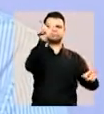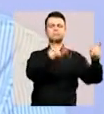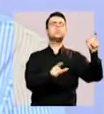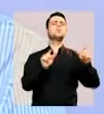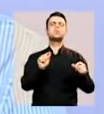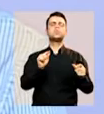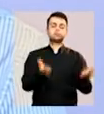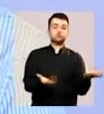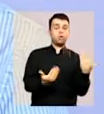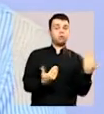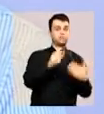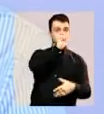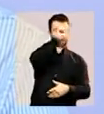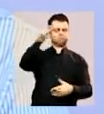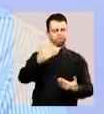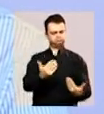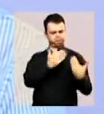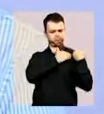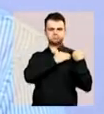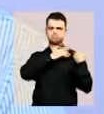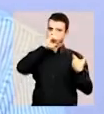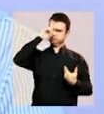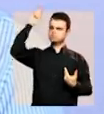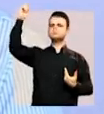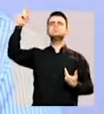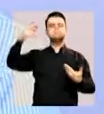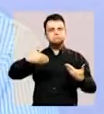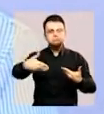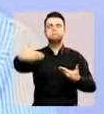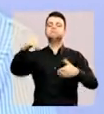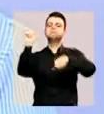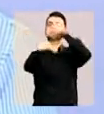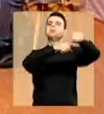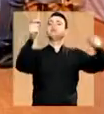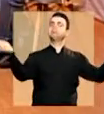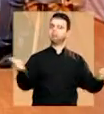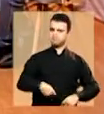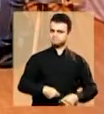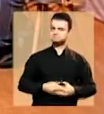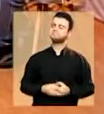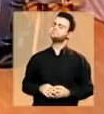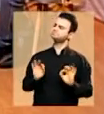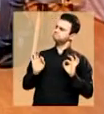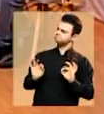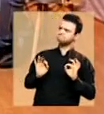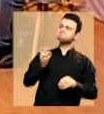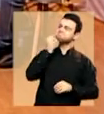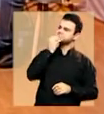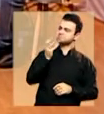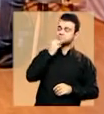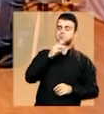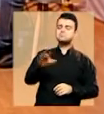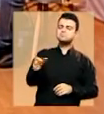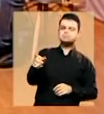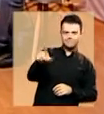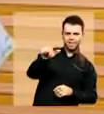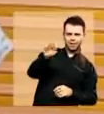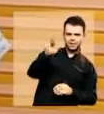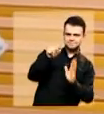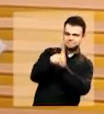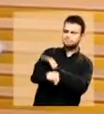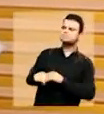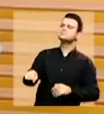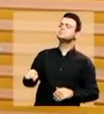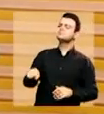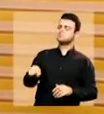nos jovens, né, que isso vai acontecer no futuro. Perfeito. Lari, o que a pessoa tem que levar em consideração na hora